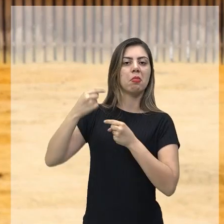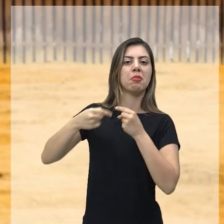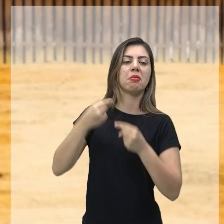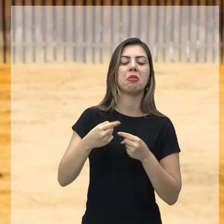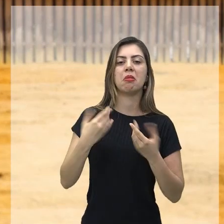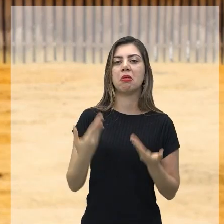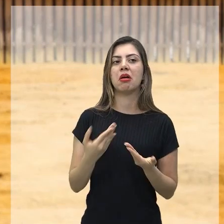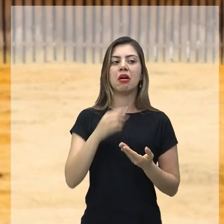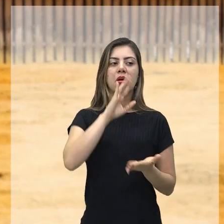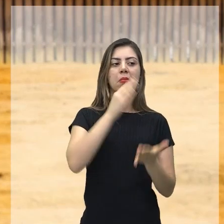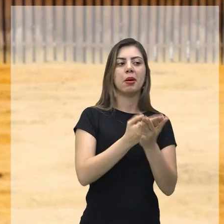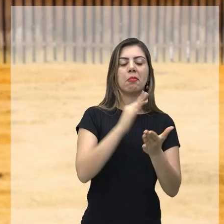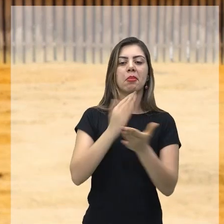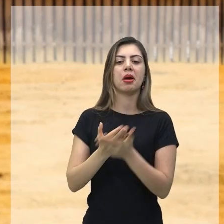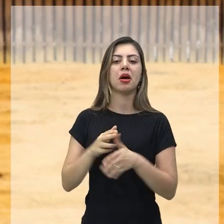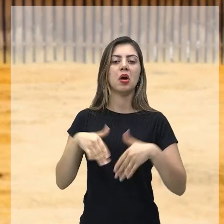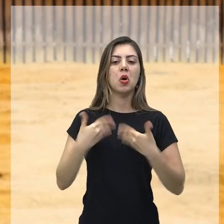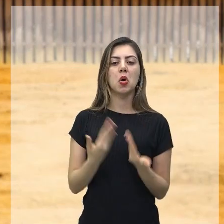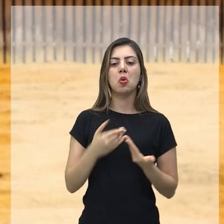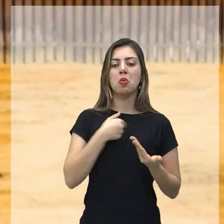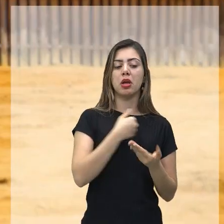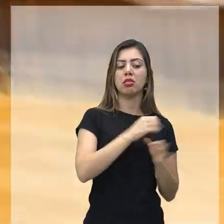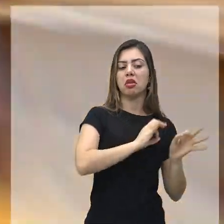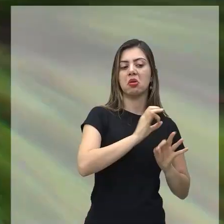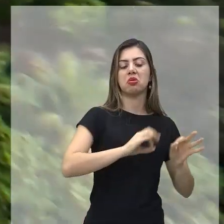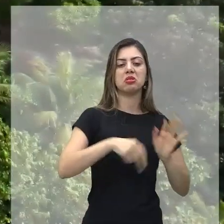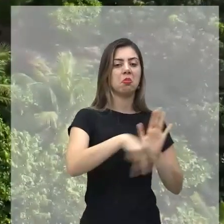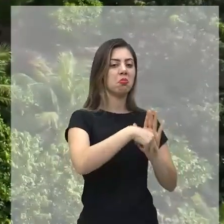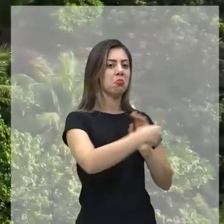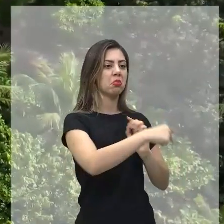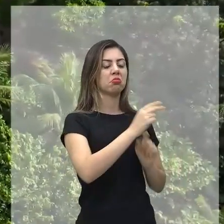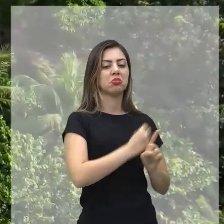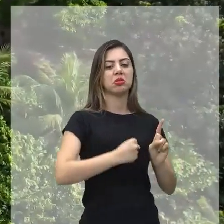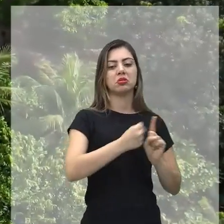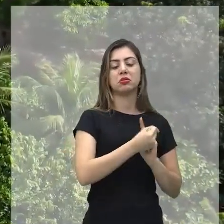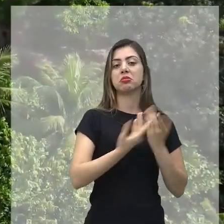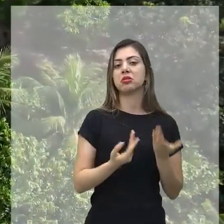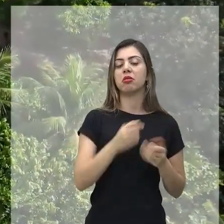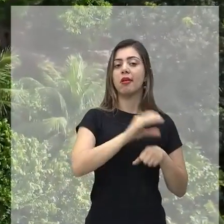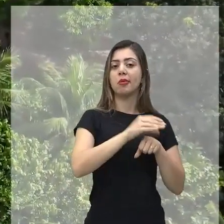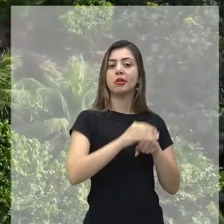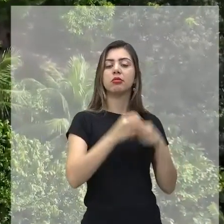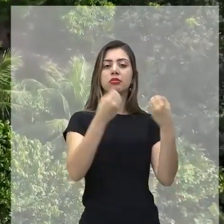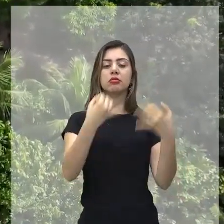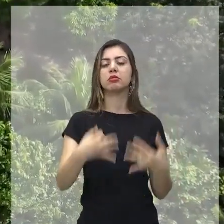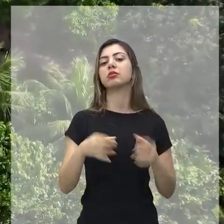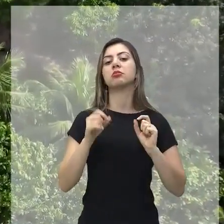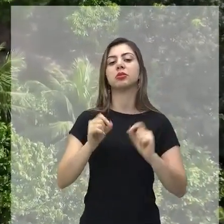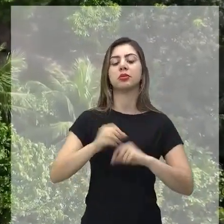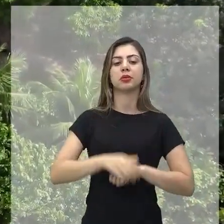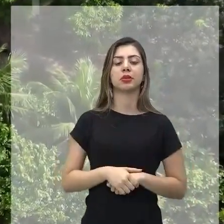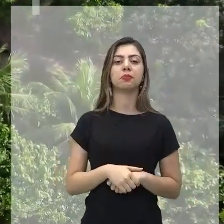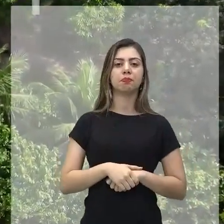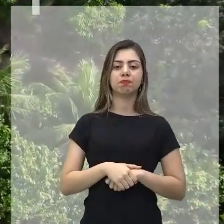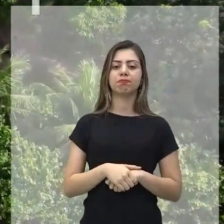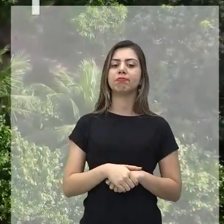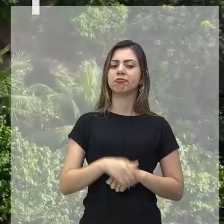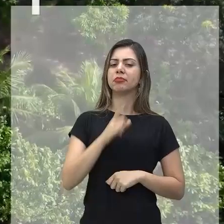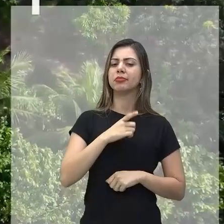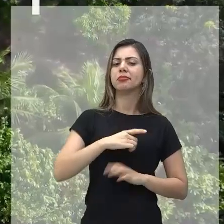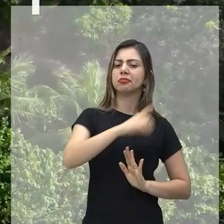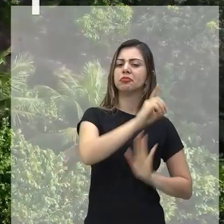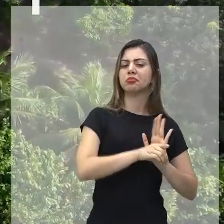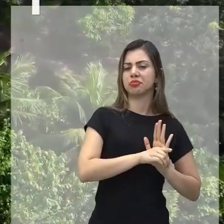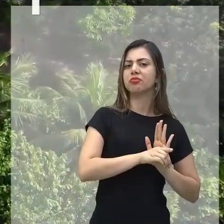tradições, crenças, da sua organização social. O texto desse artigo, ele fala também sobre um